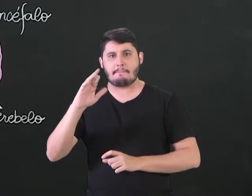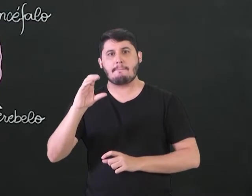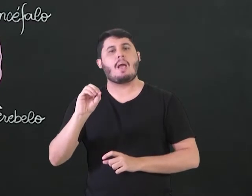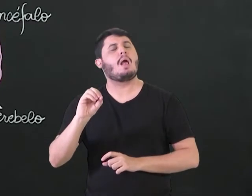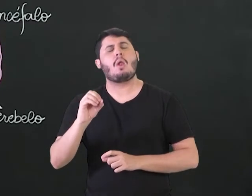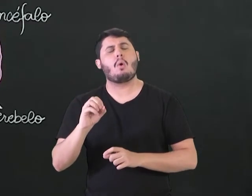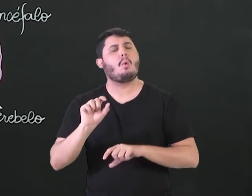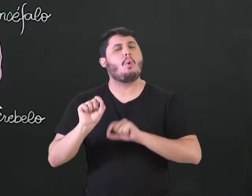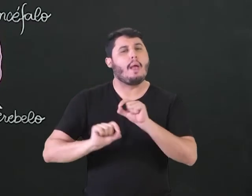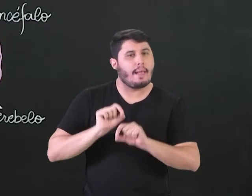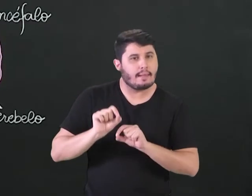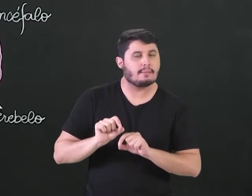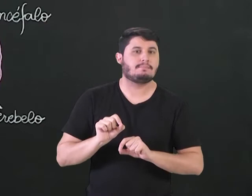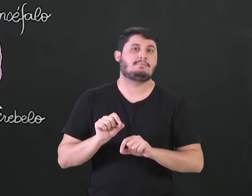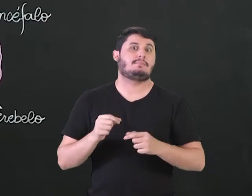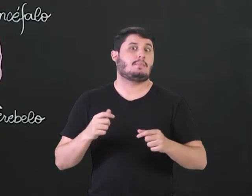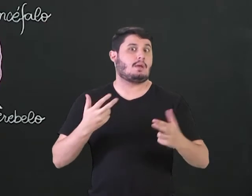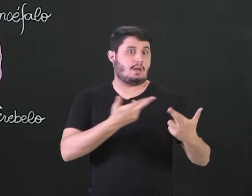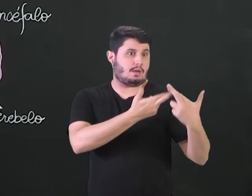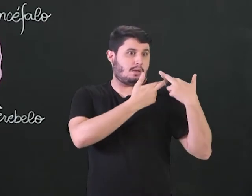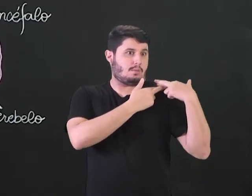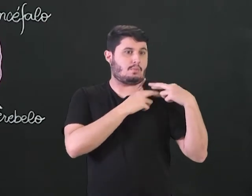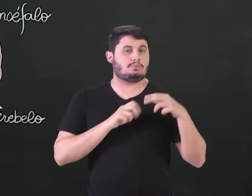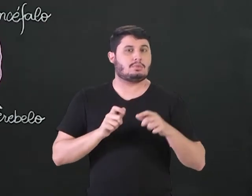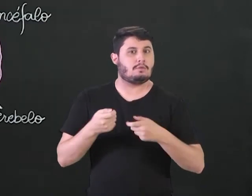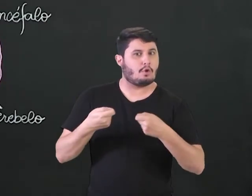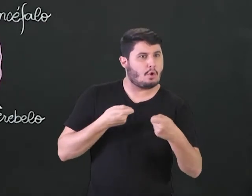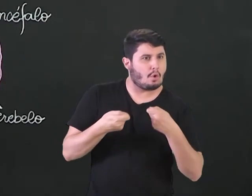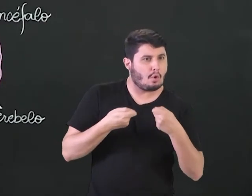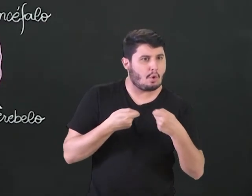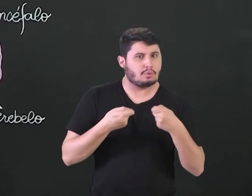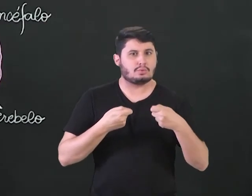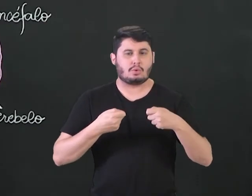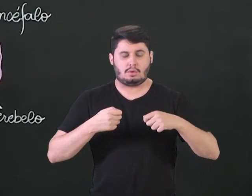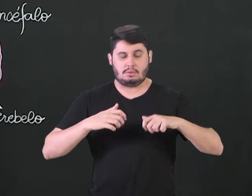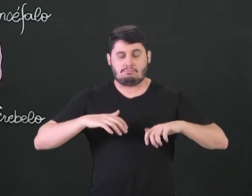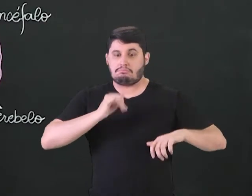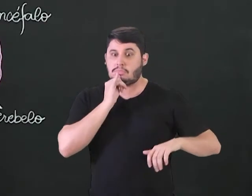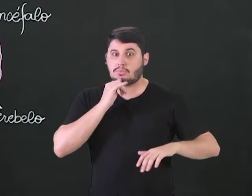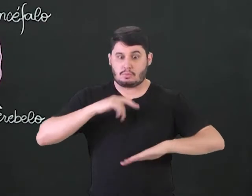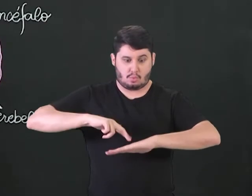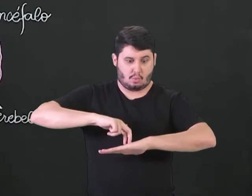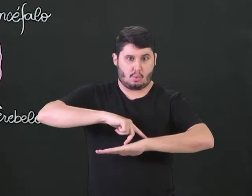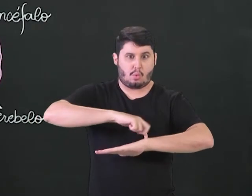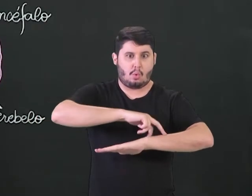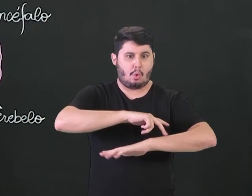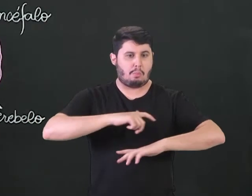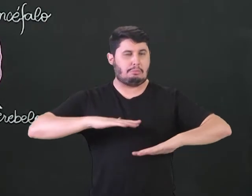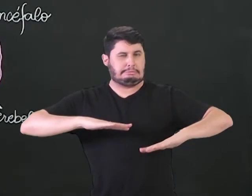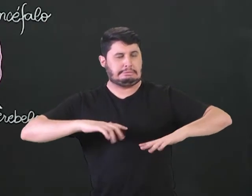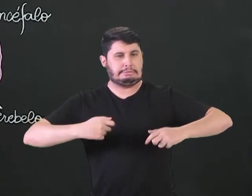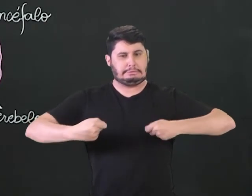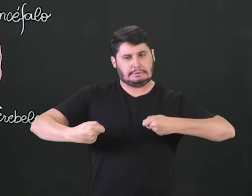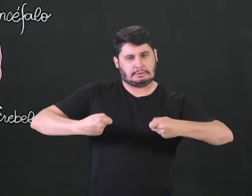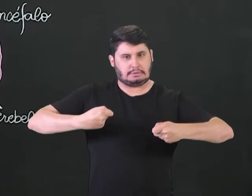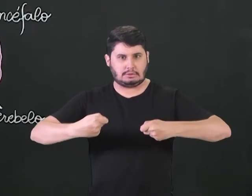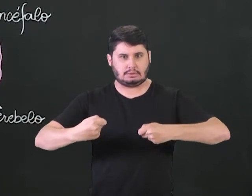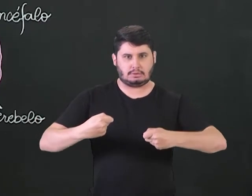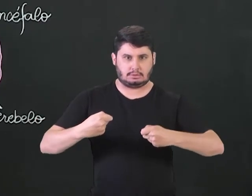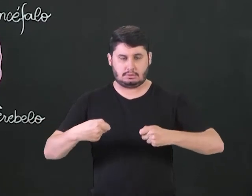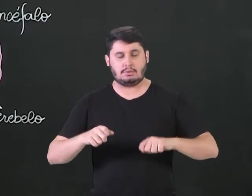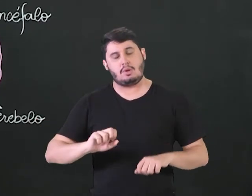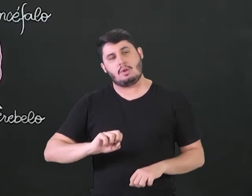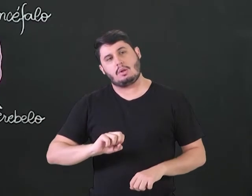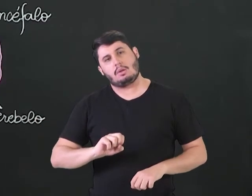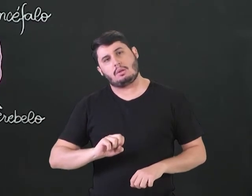equilíbrio, do nosso movimento automático. Estudos fazendo lesão em uma pequena área do cerebelo de ratos,